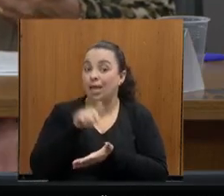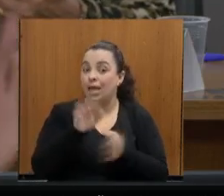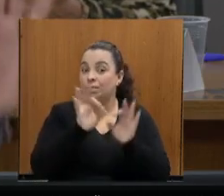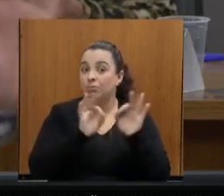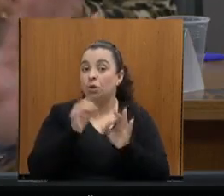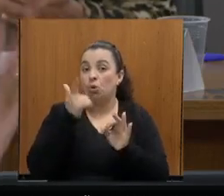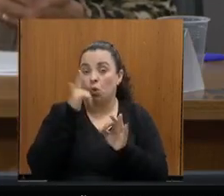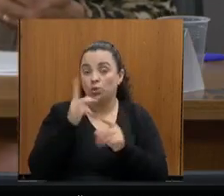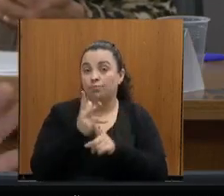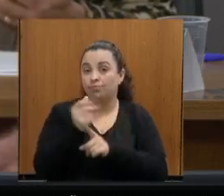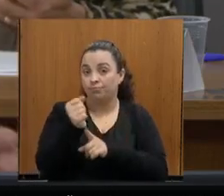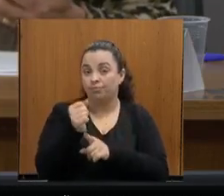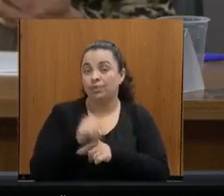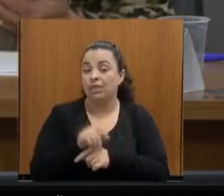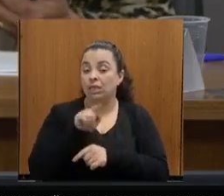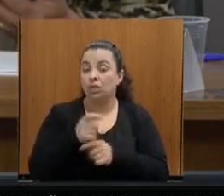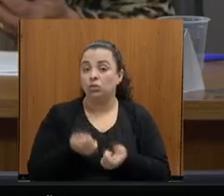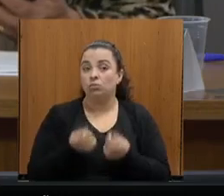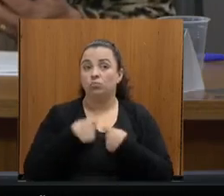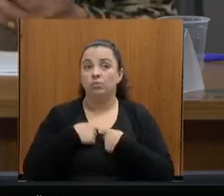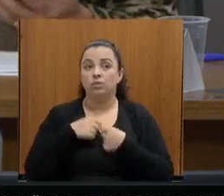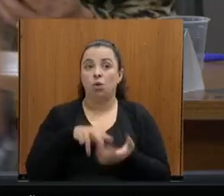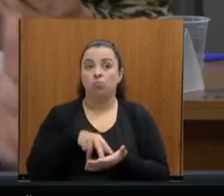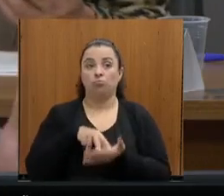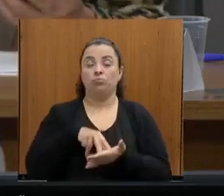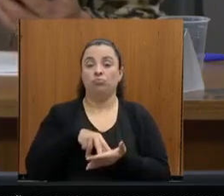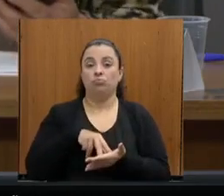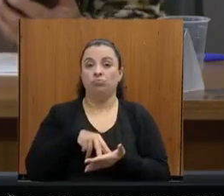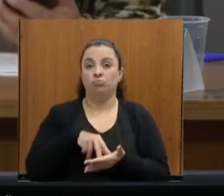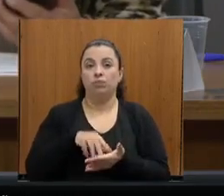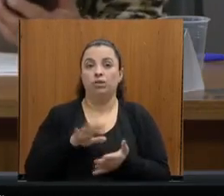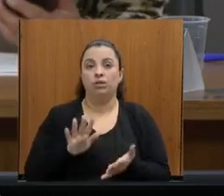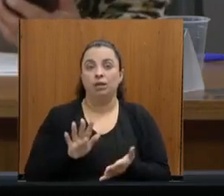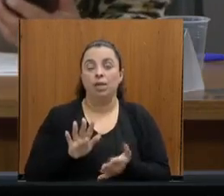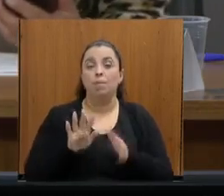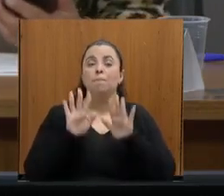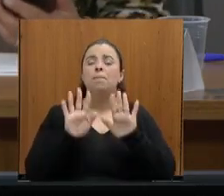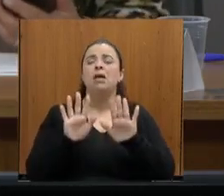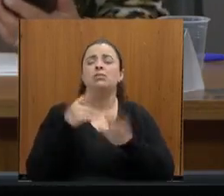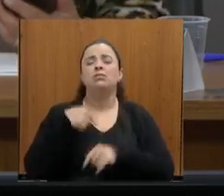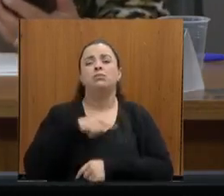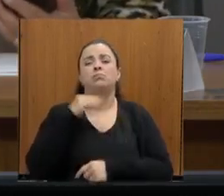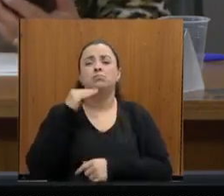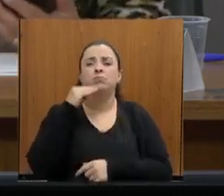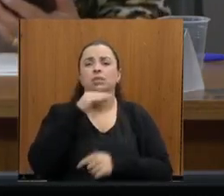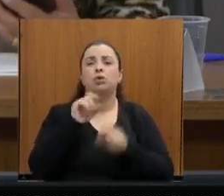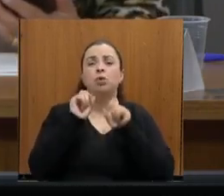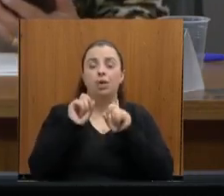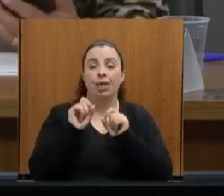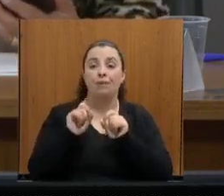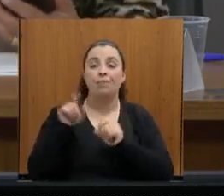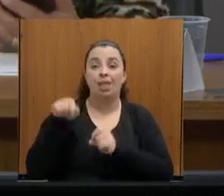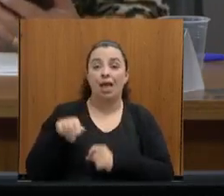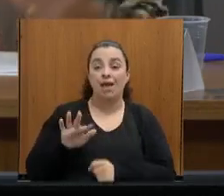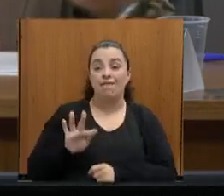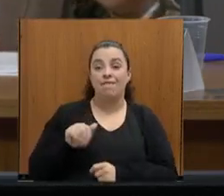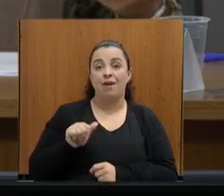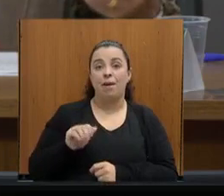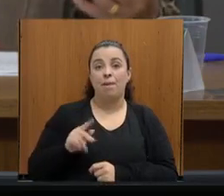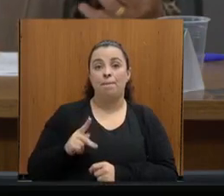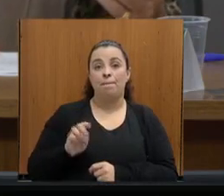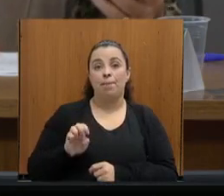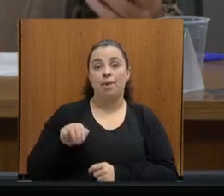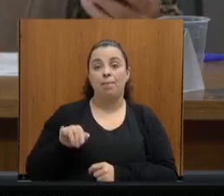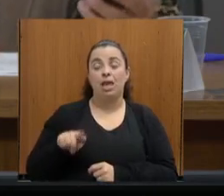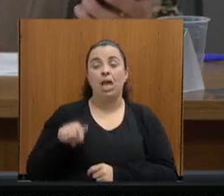realmente assim é isso nos dá uma segurança muito grande porque a gente tem percebido é uma dificuldade da fapemig Quem são os projetos